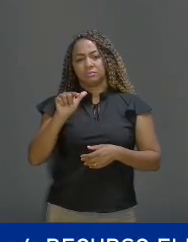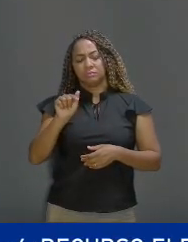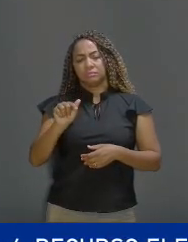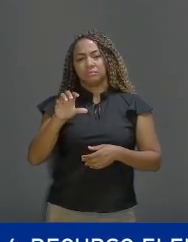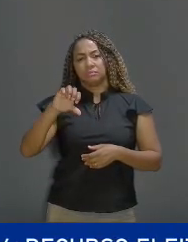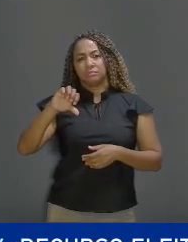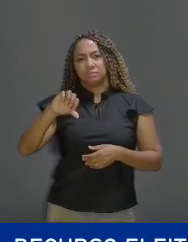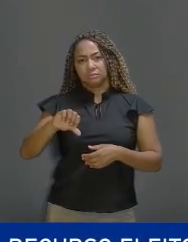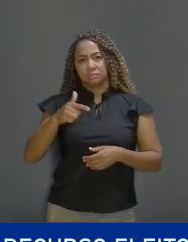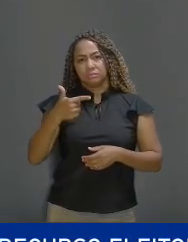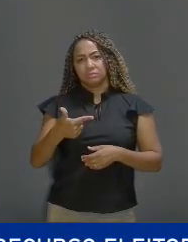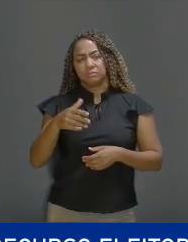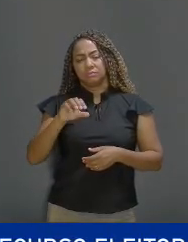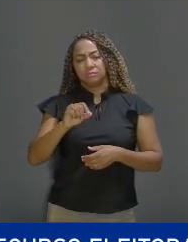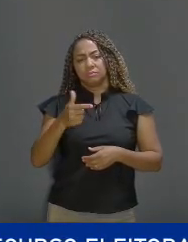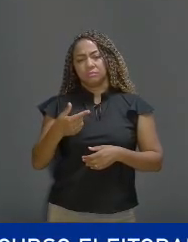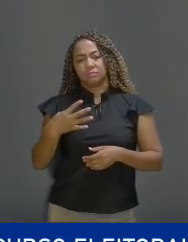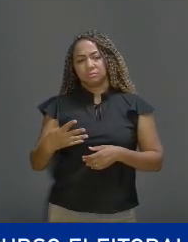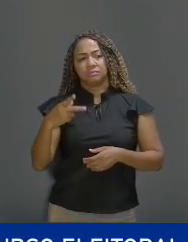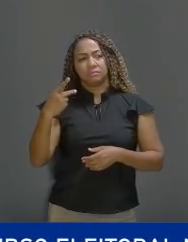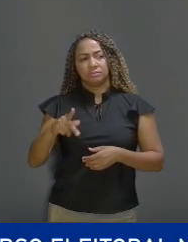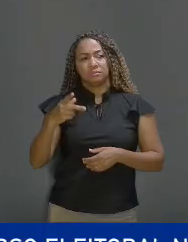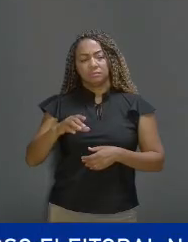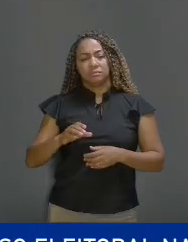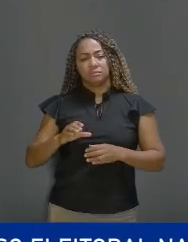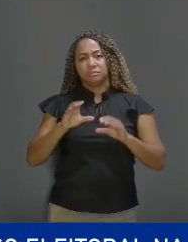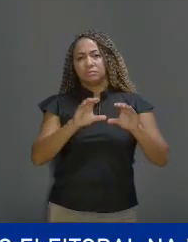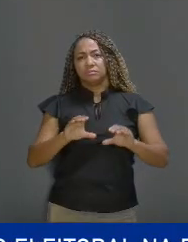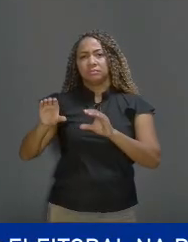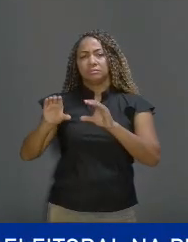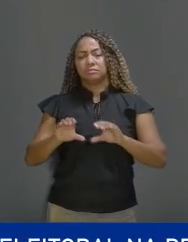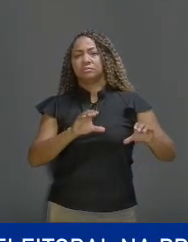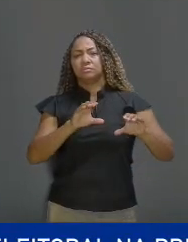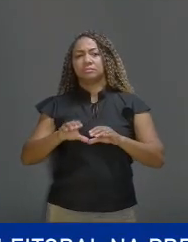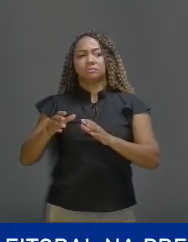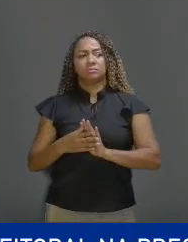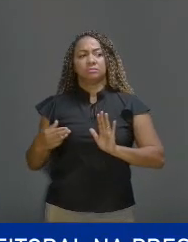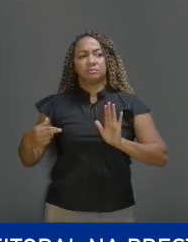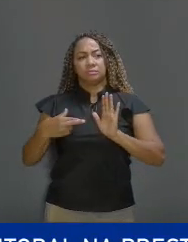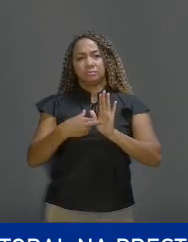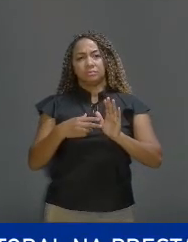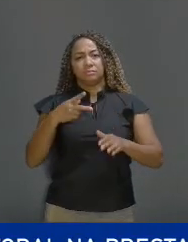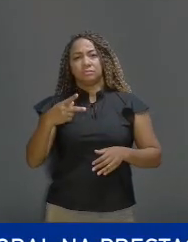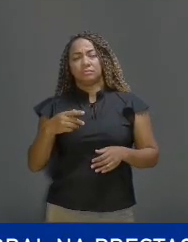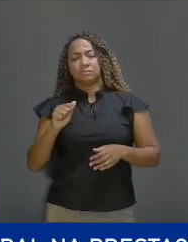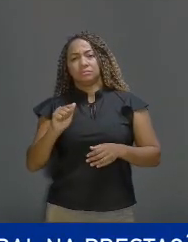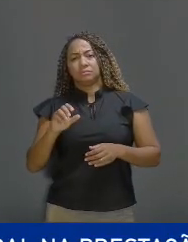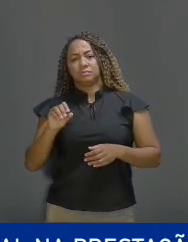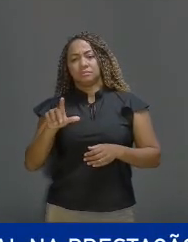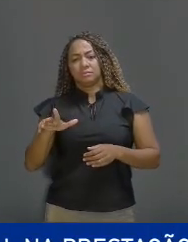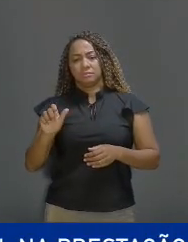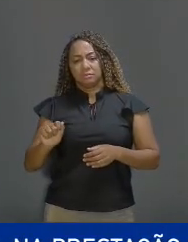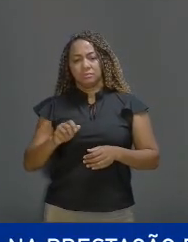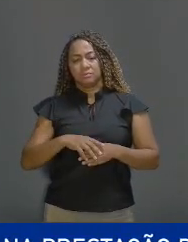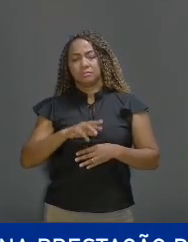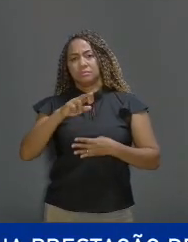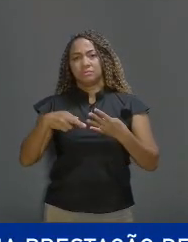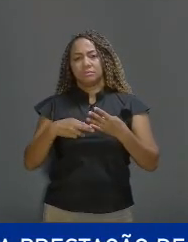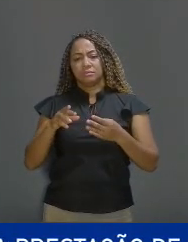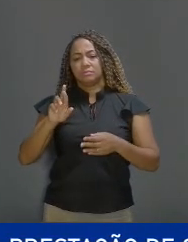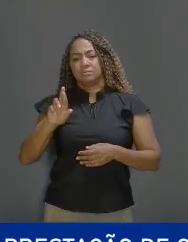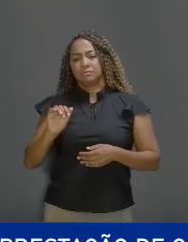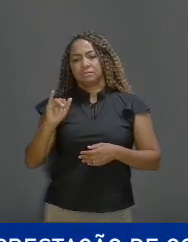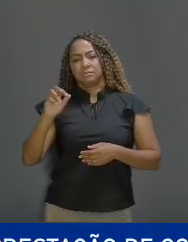0600579 de 2024. A origem é Causlene, a relatora é a juíza Paola Santos e o recorrente é